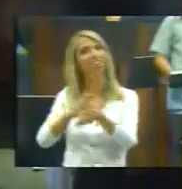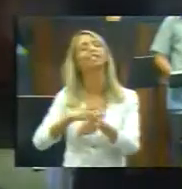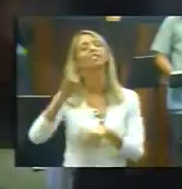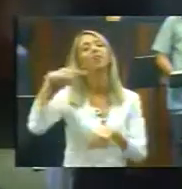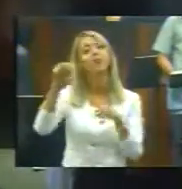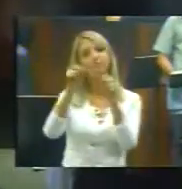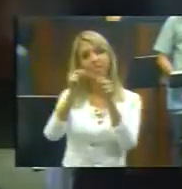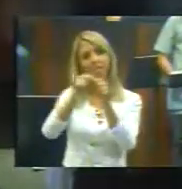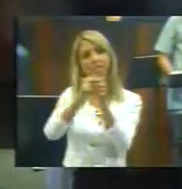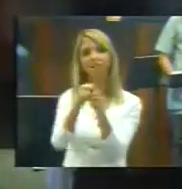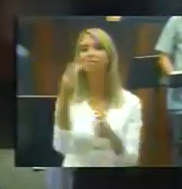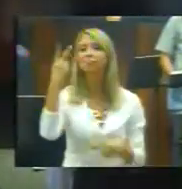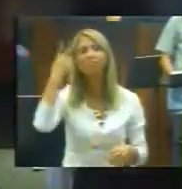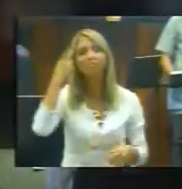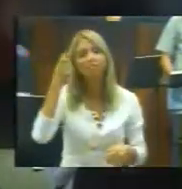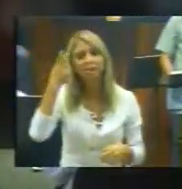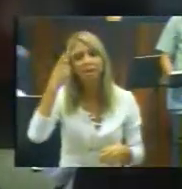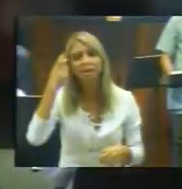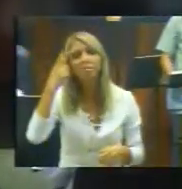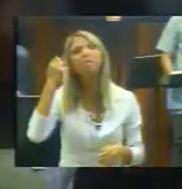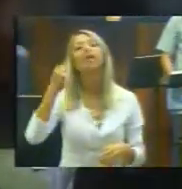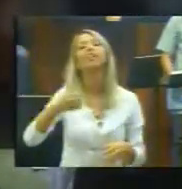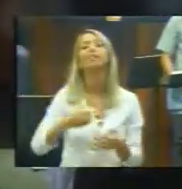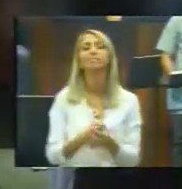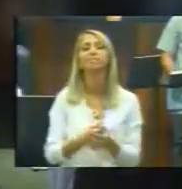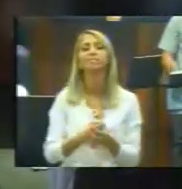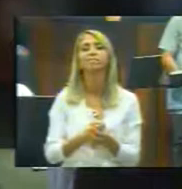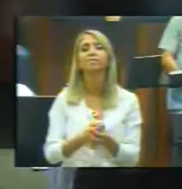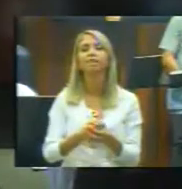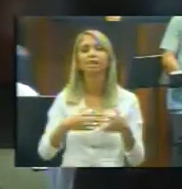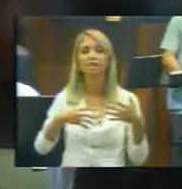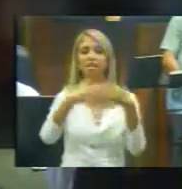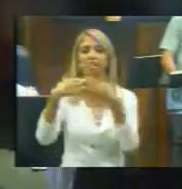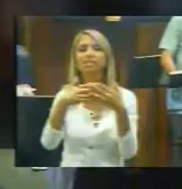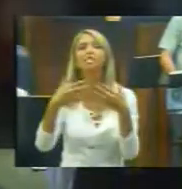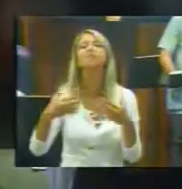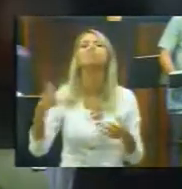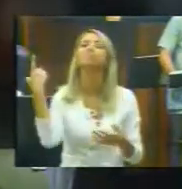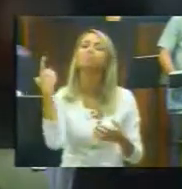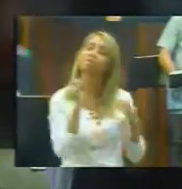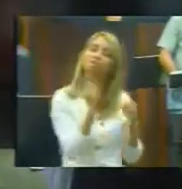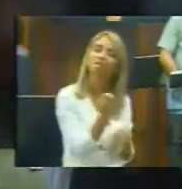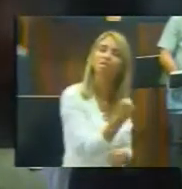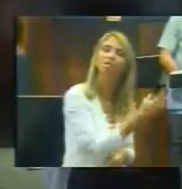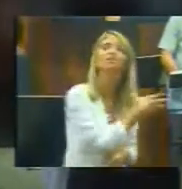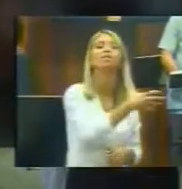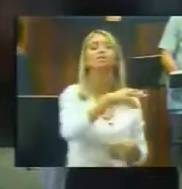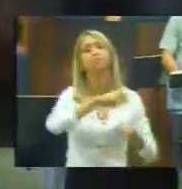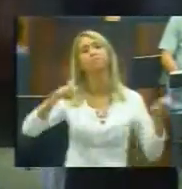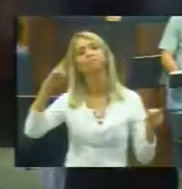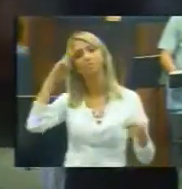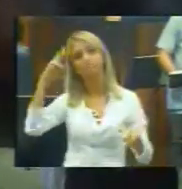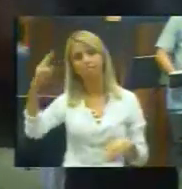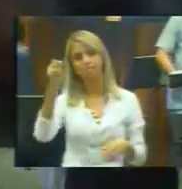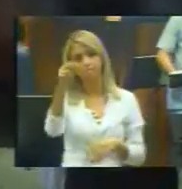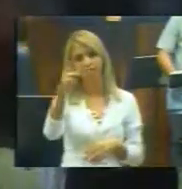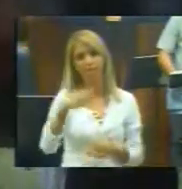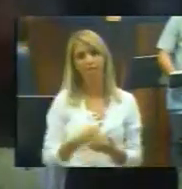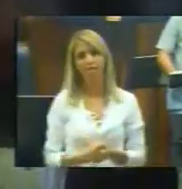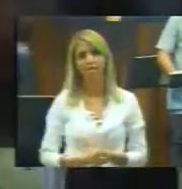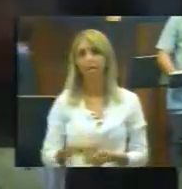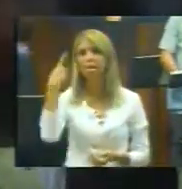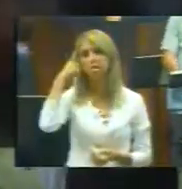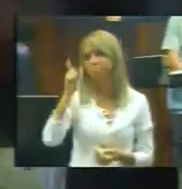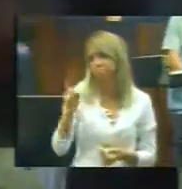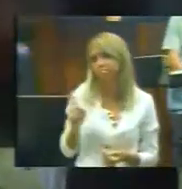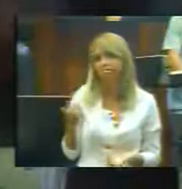rito da eleição da nova mesa e da composição de todos os vereadores. Não sei quem vai